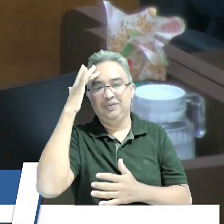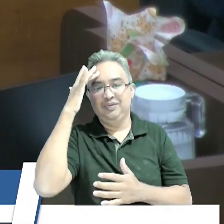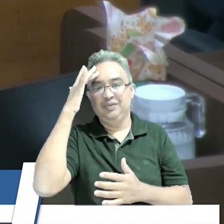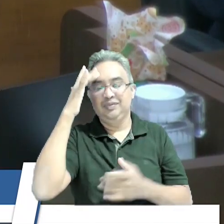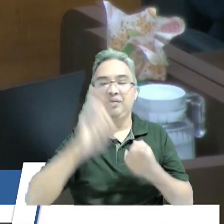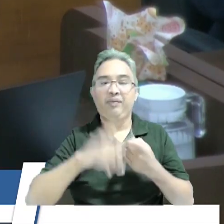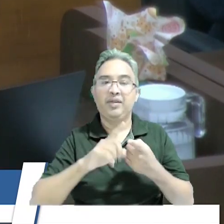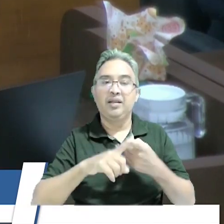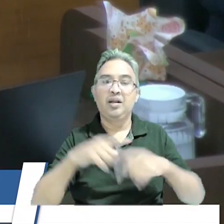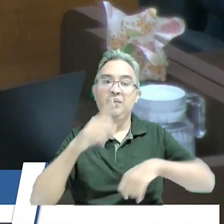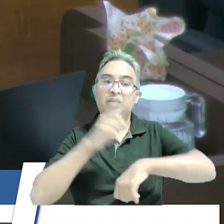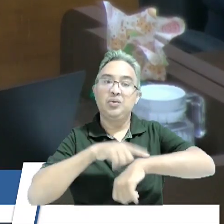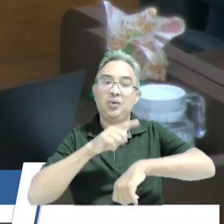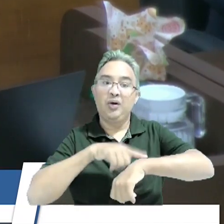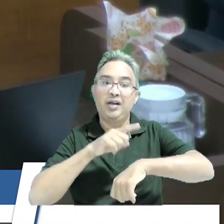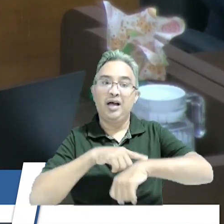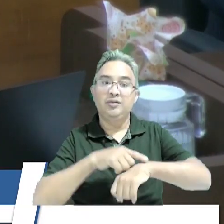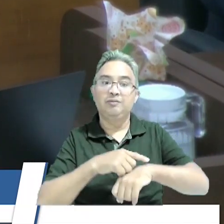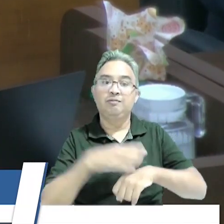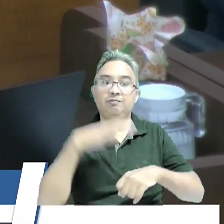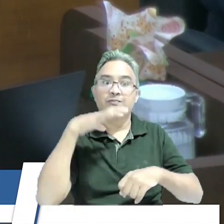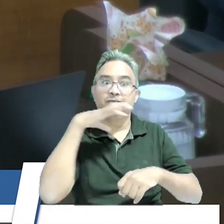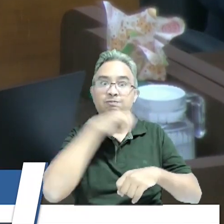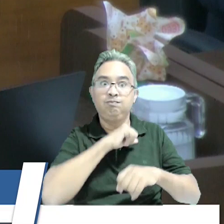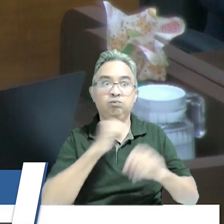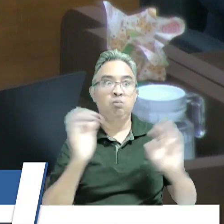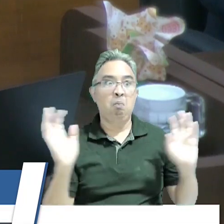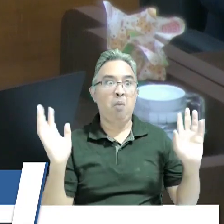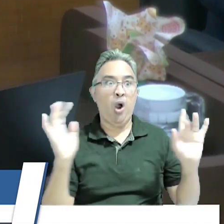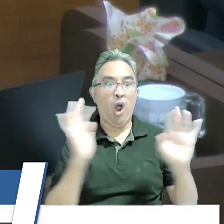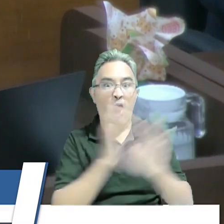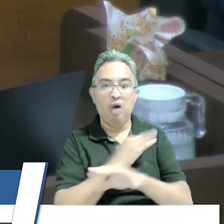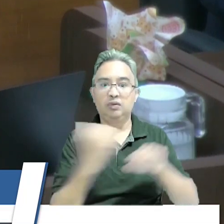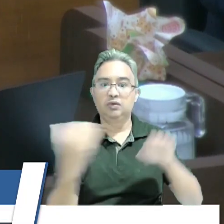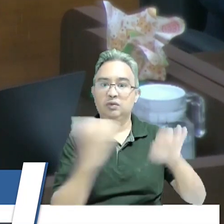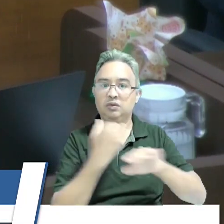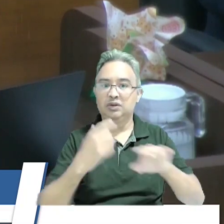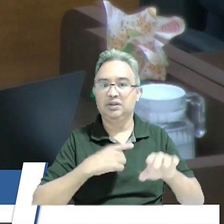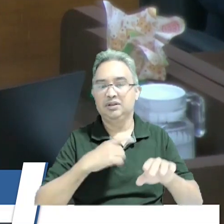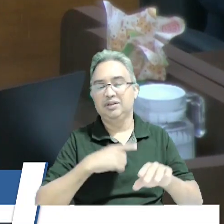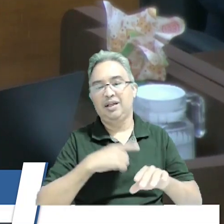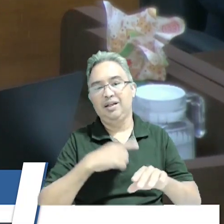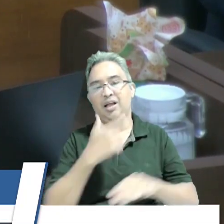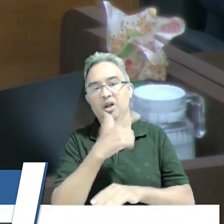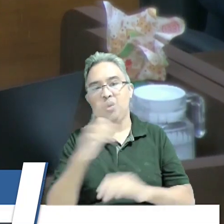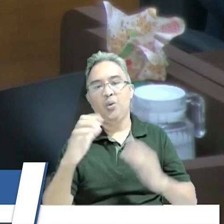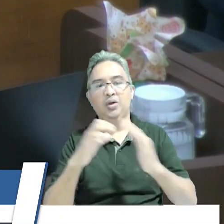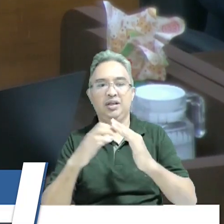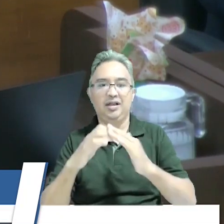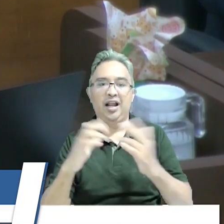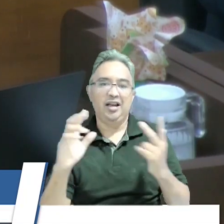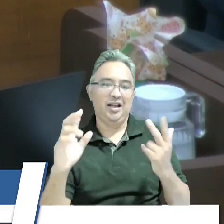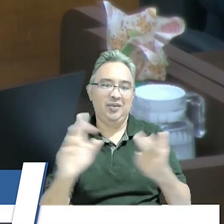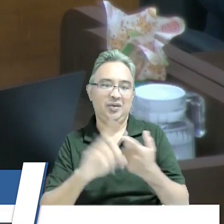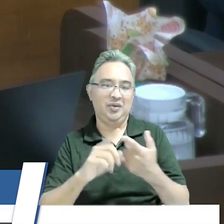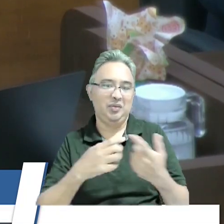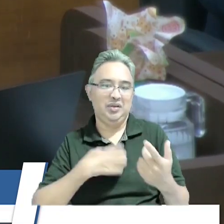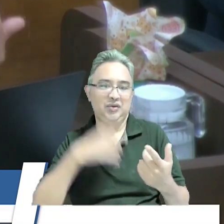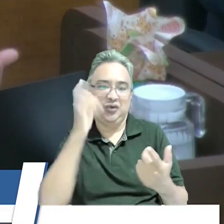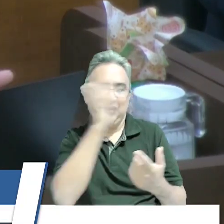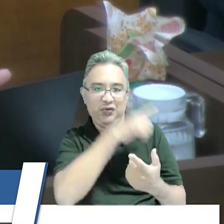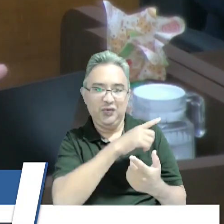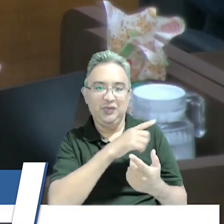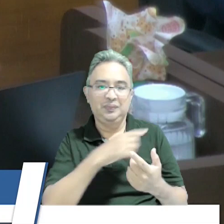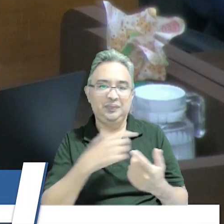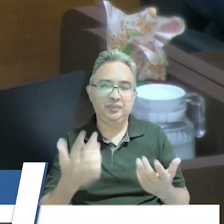pico. Para baixo um pouquinho, nós temos a creche ali, Joana de Ângeles, né, que também enfrenta essa dificuldade, e a gente vê, e